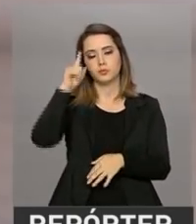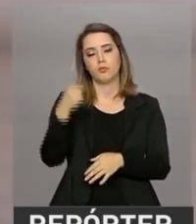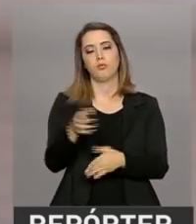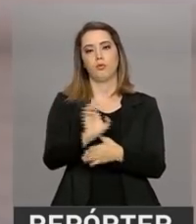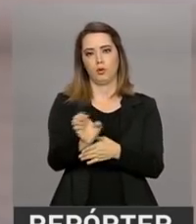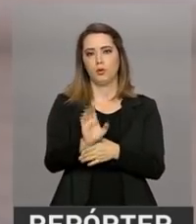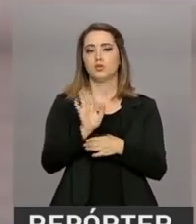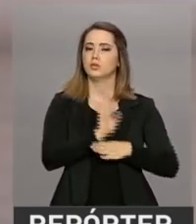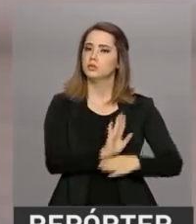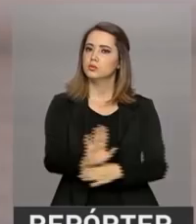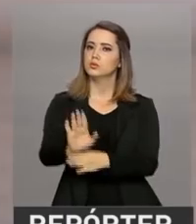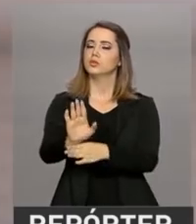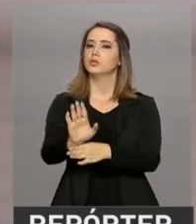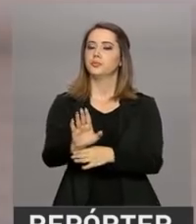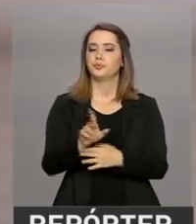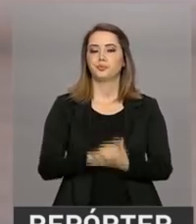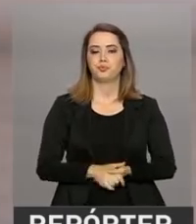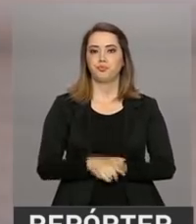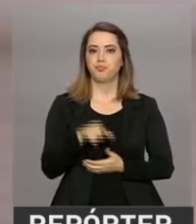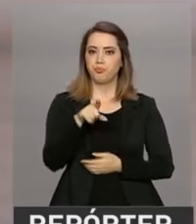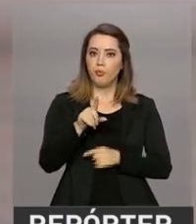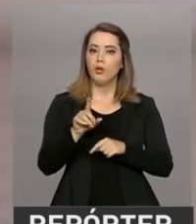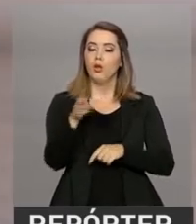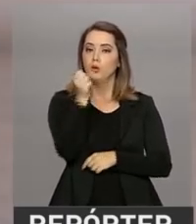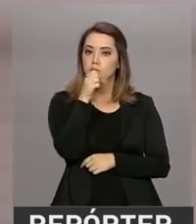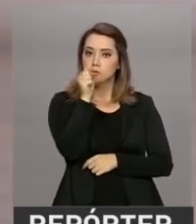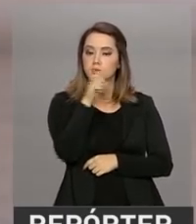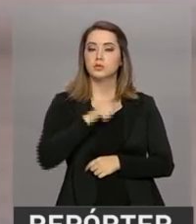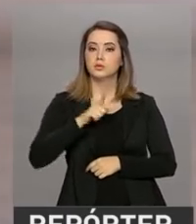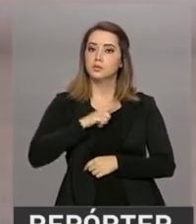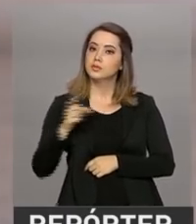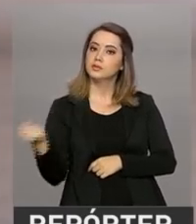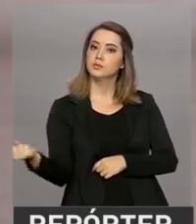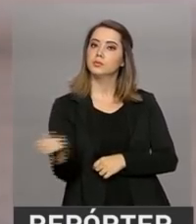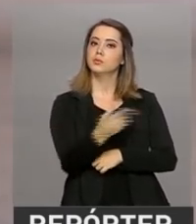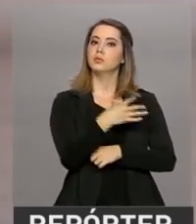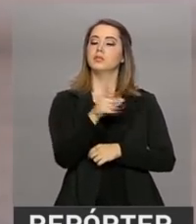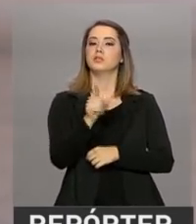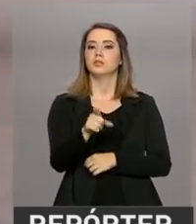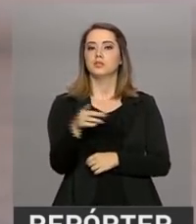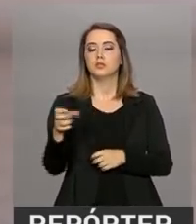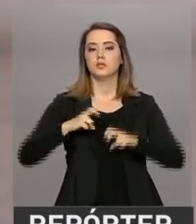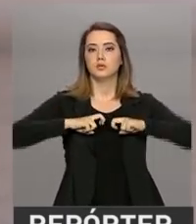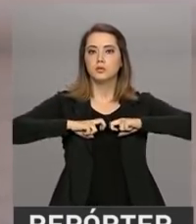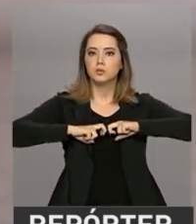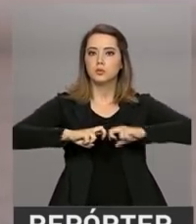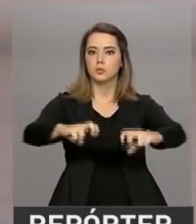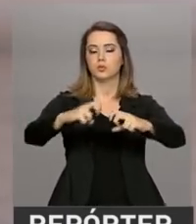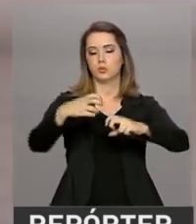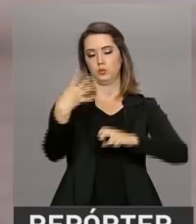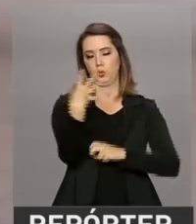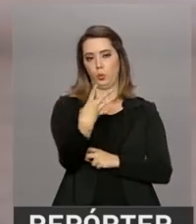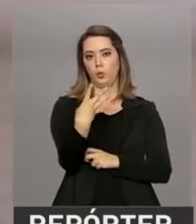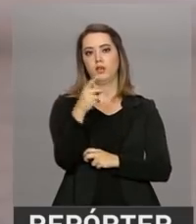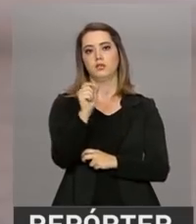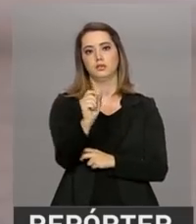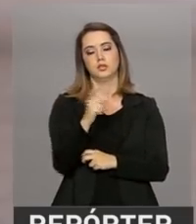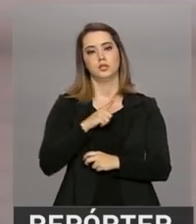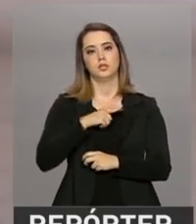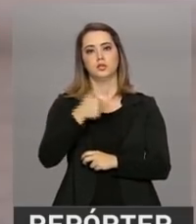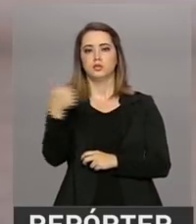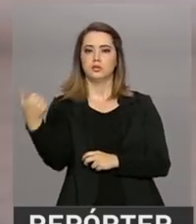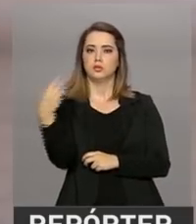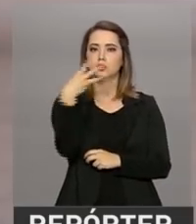presidente em exercício Michel Temer participou da inauguração da linha 4 do metrô do Rio de Janeiro. Ele fez o trajeto de 13